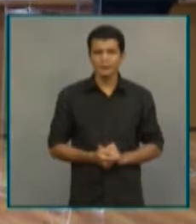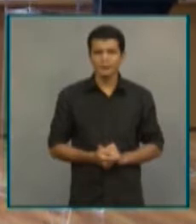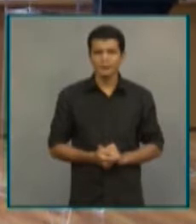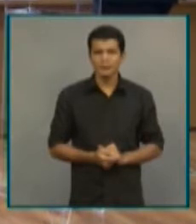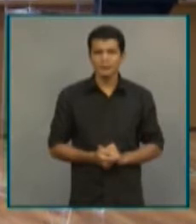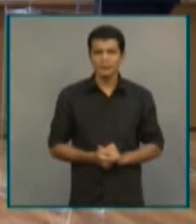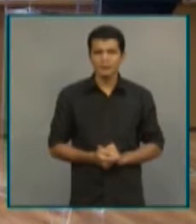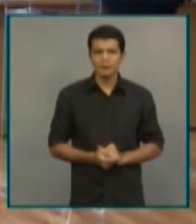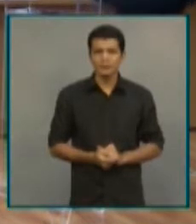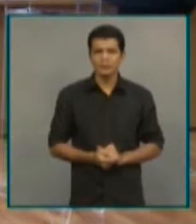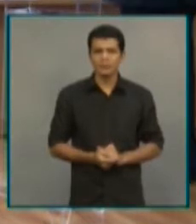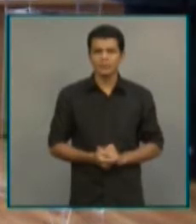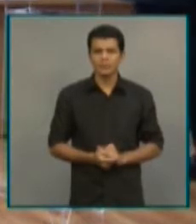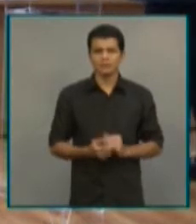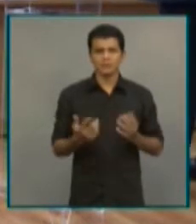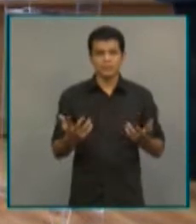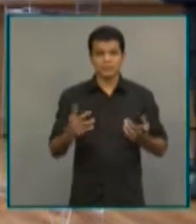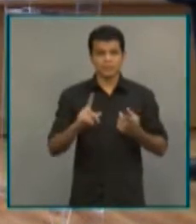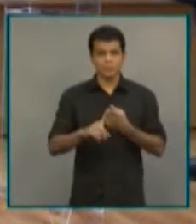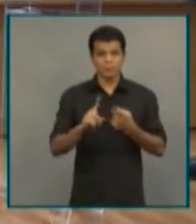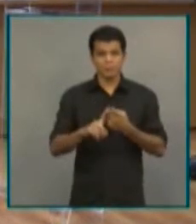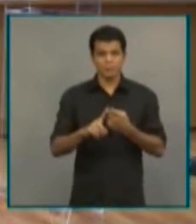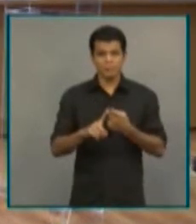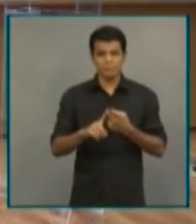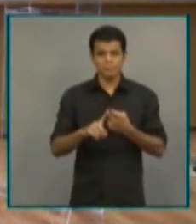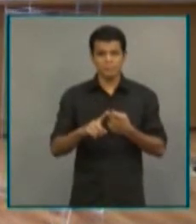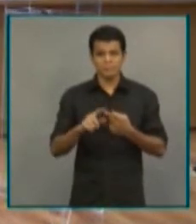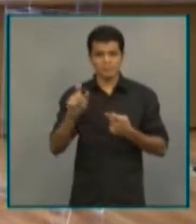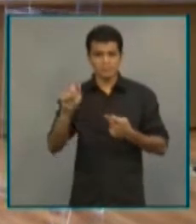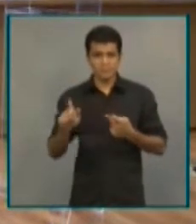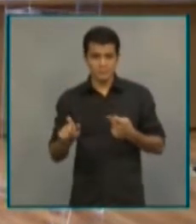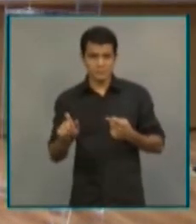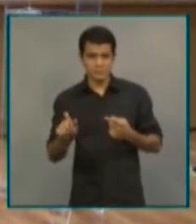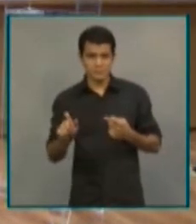Quer que eu vá? Não, vou querer que a Regina Jantz.